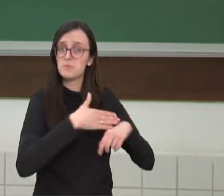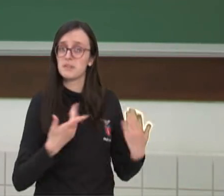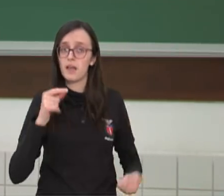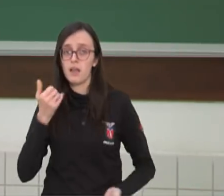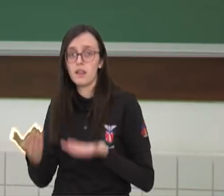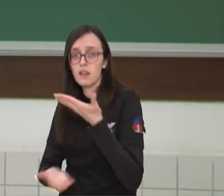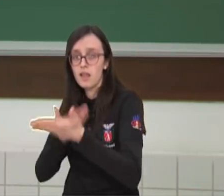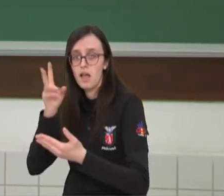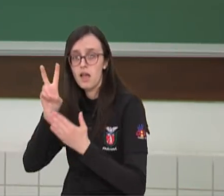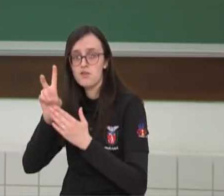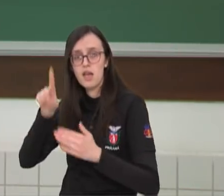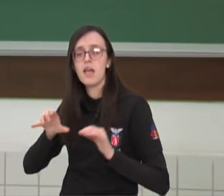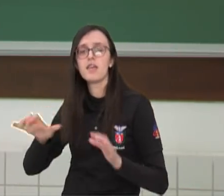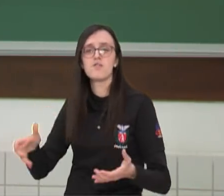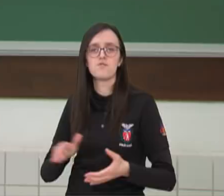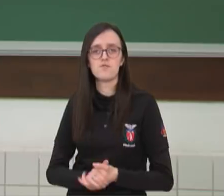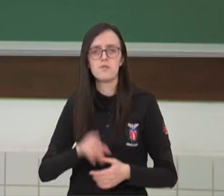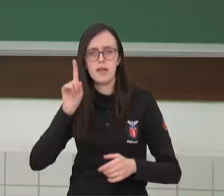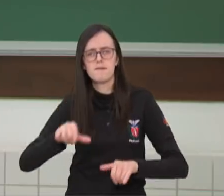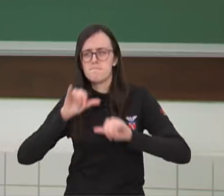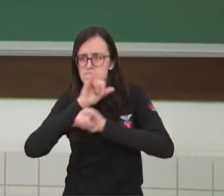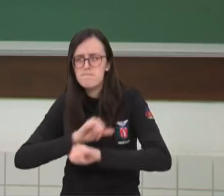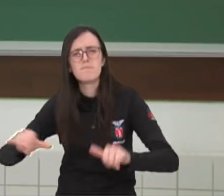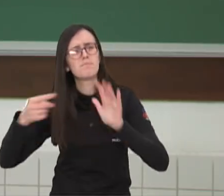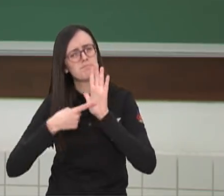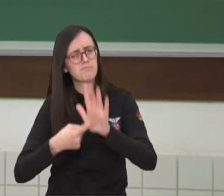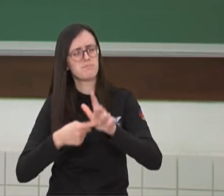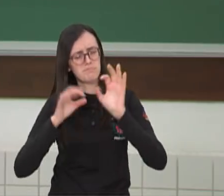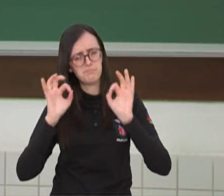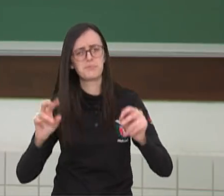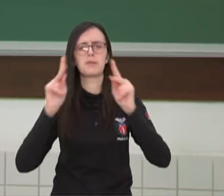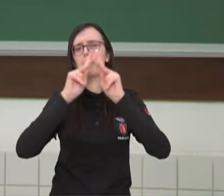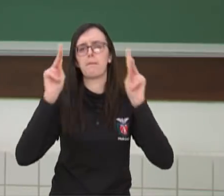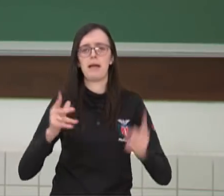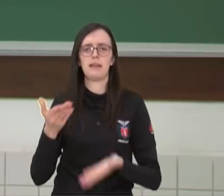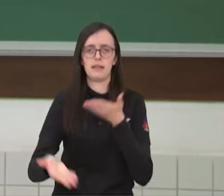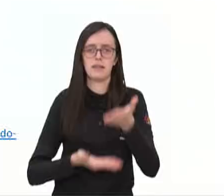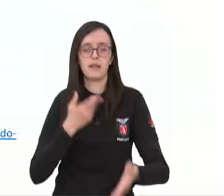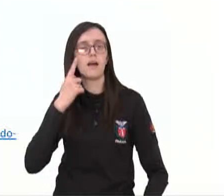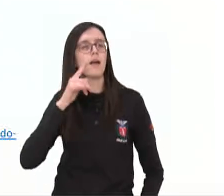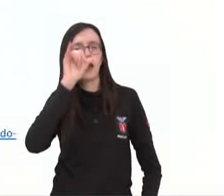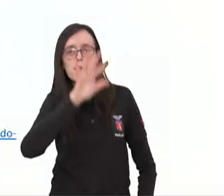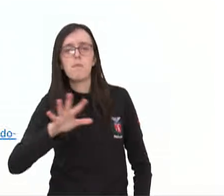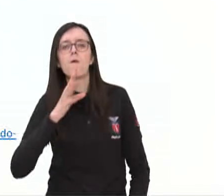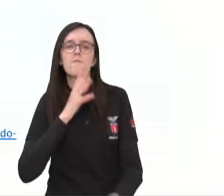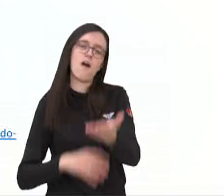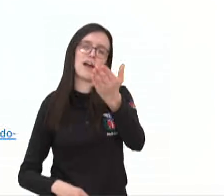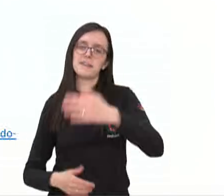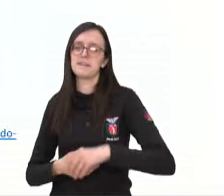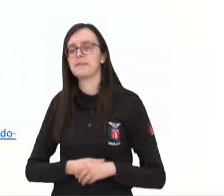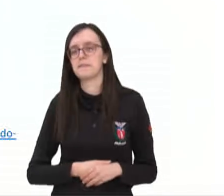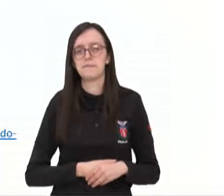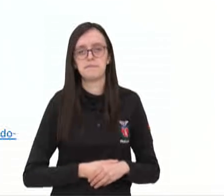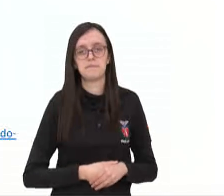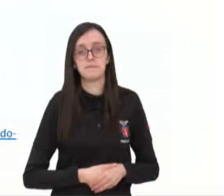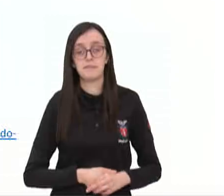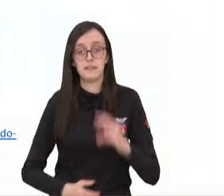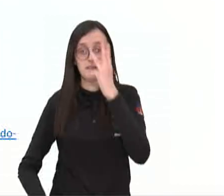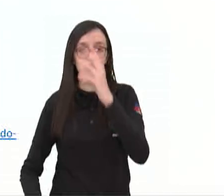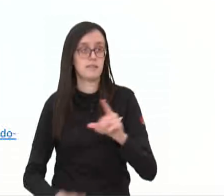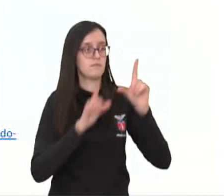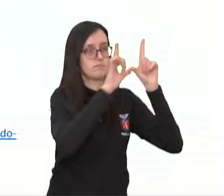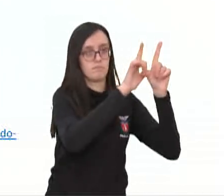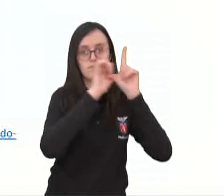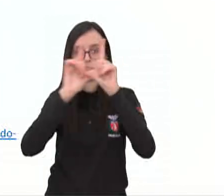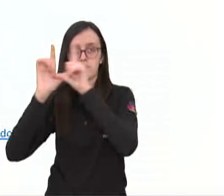tratamento com os índios. Então, pregar essa paz realmente no tratamento. Tá aqui imagens dele para você conhecer um pouquinho dele. 3 imagens.